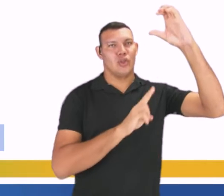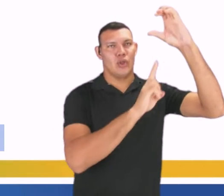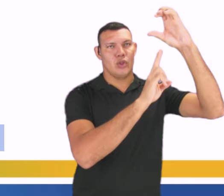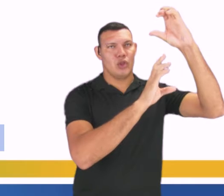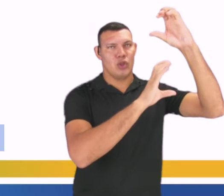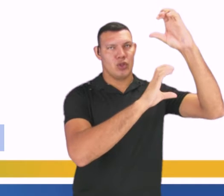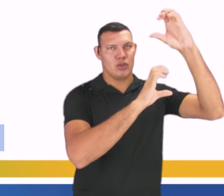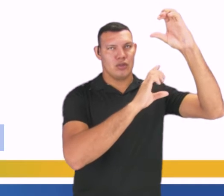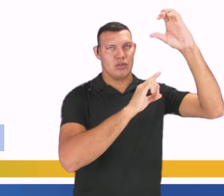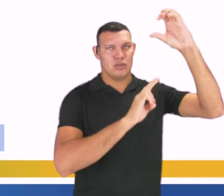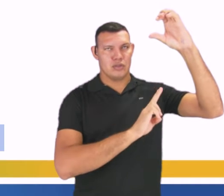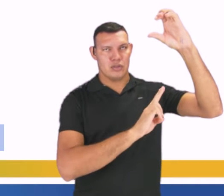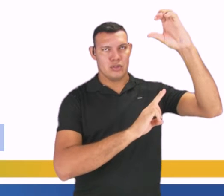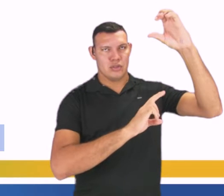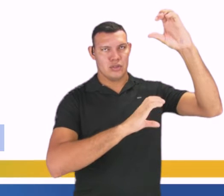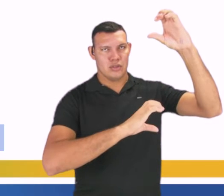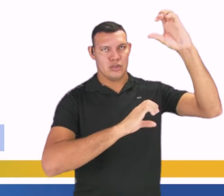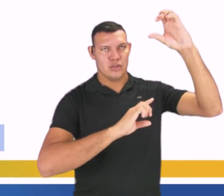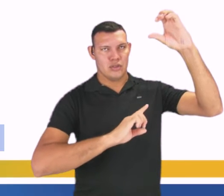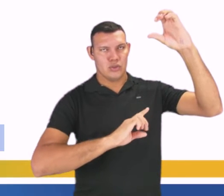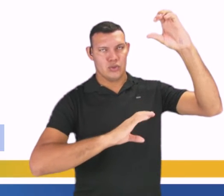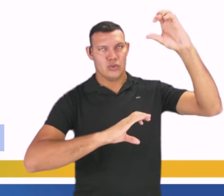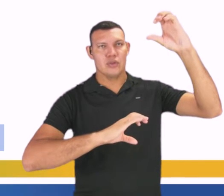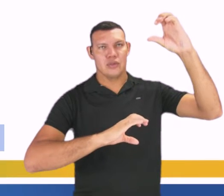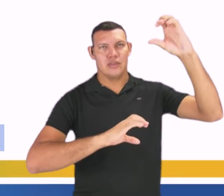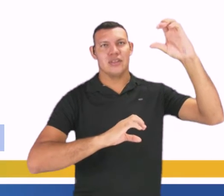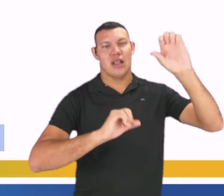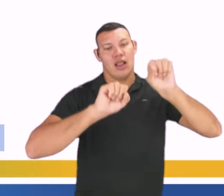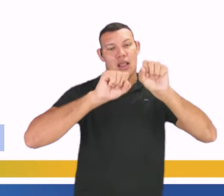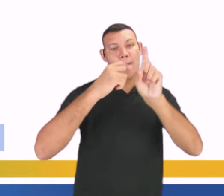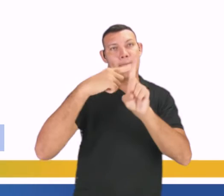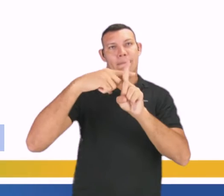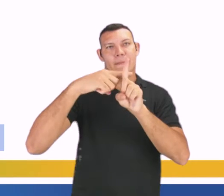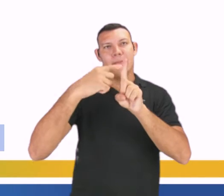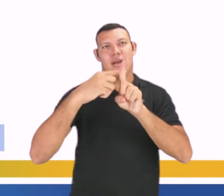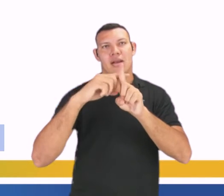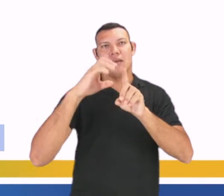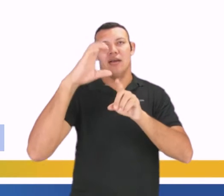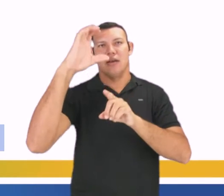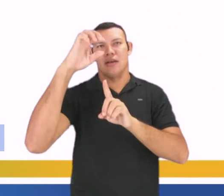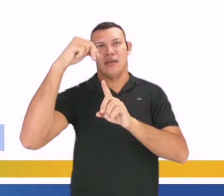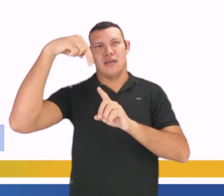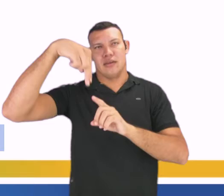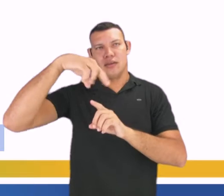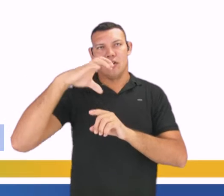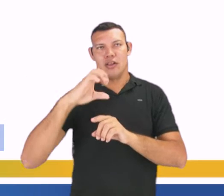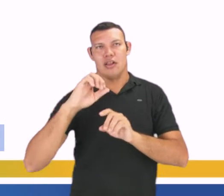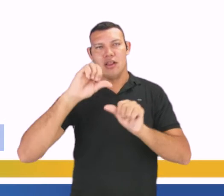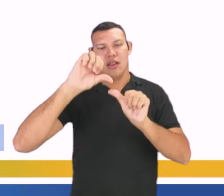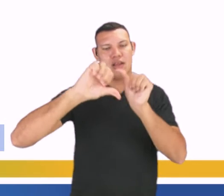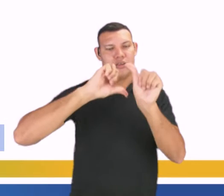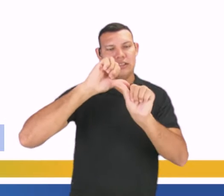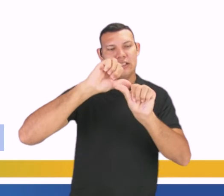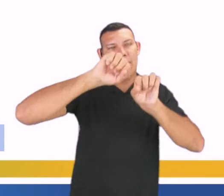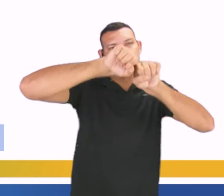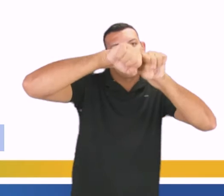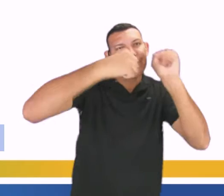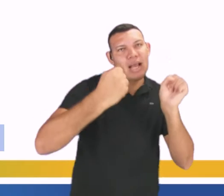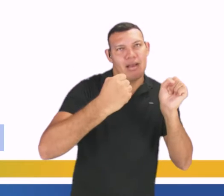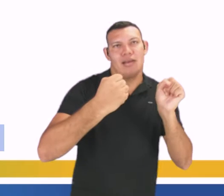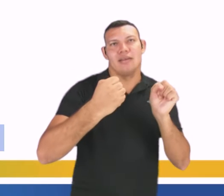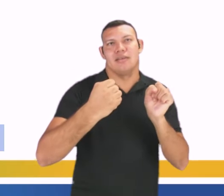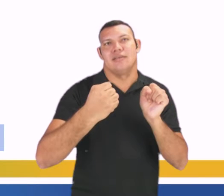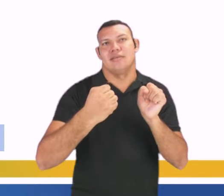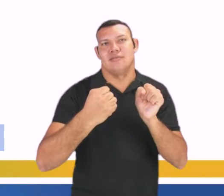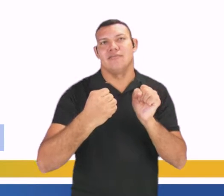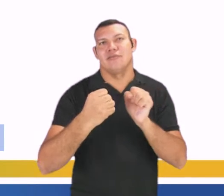vai somar mais um alceno, vai quebrar uma dupla ligação e vai fazer um ciclo bastante utilizado